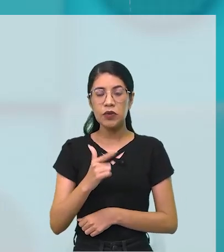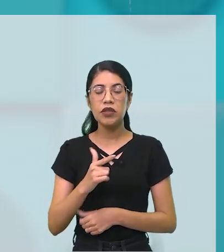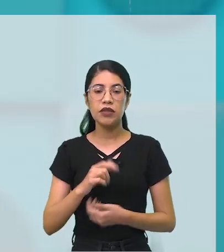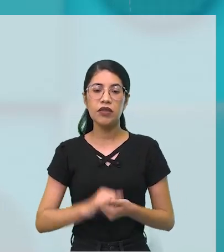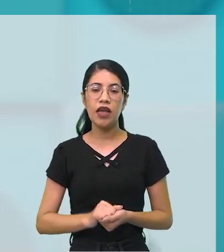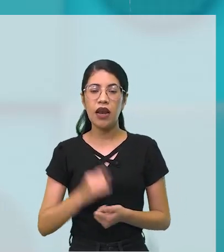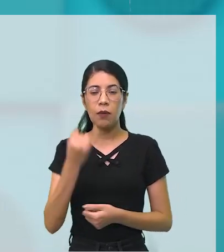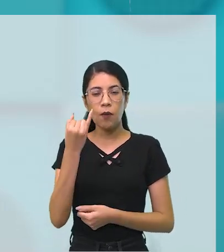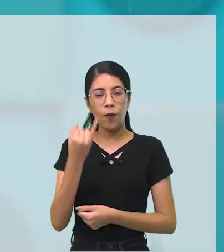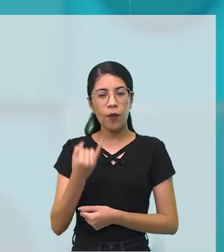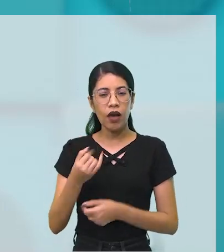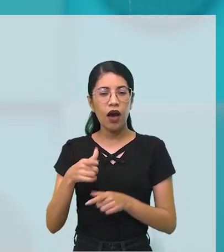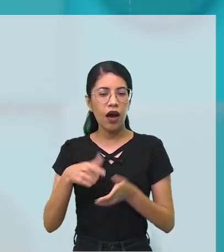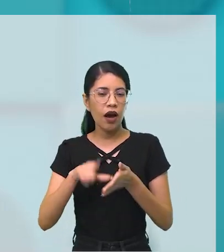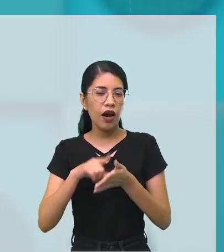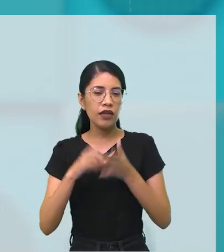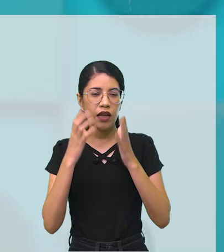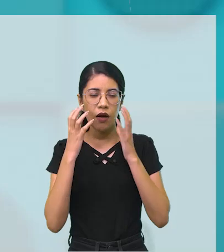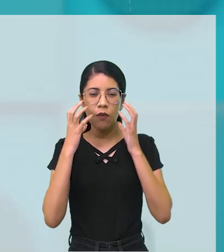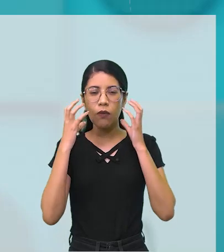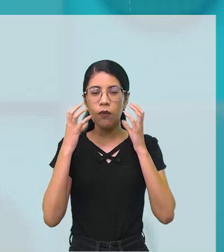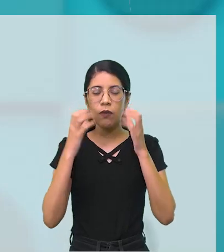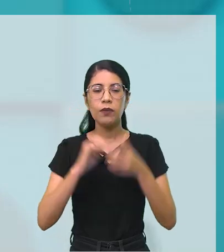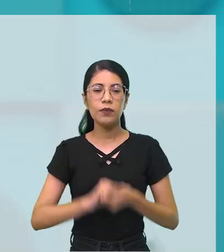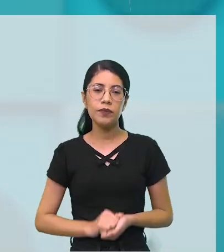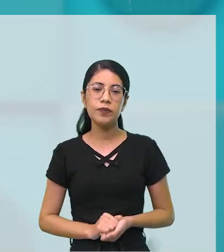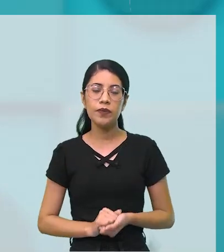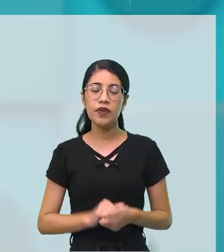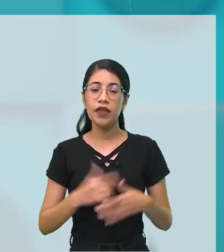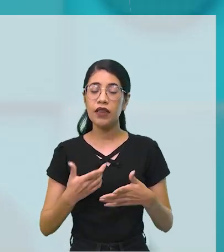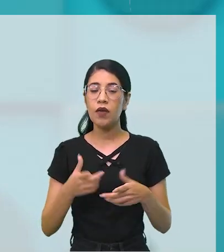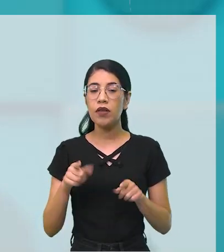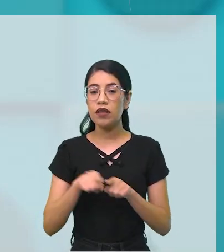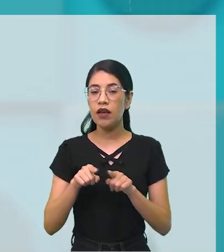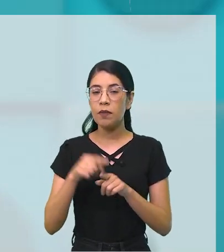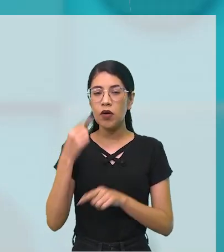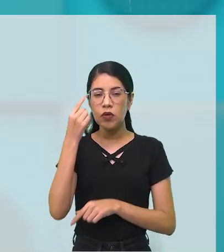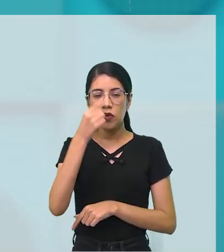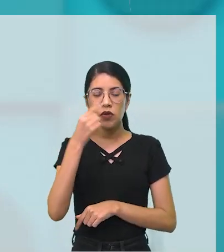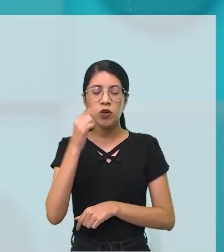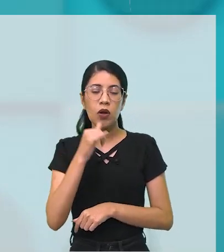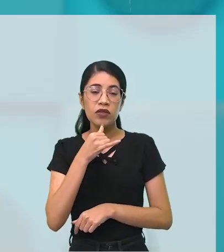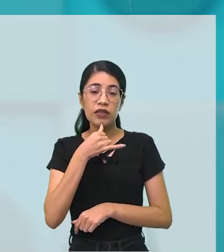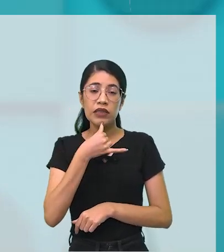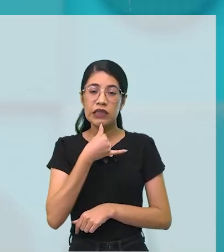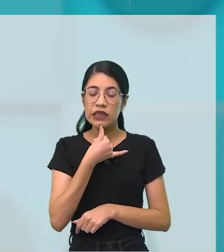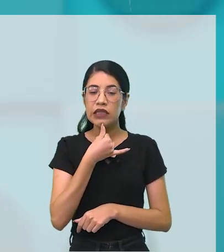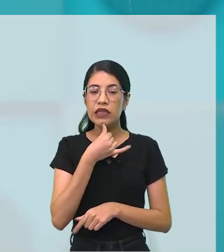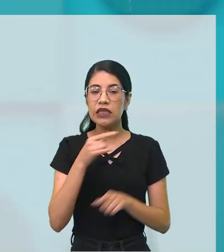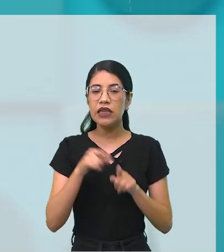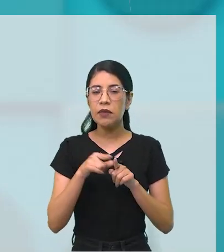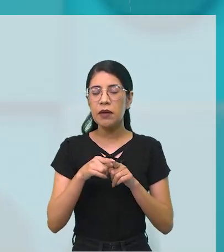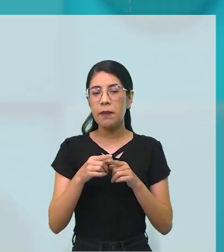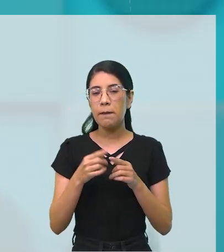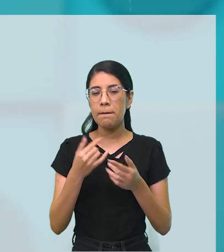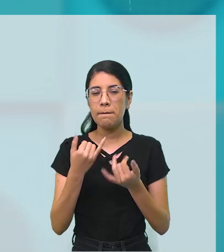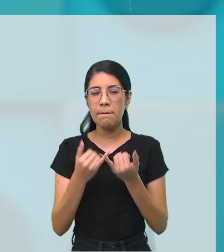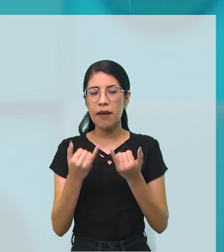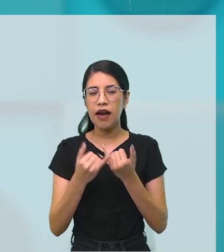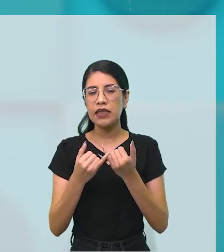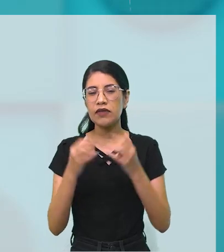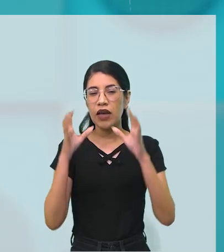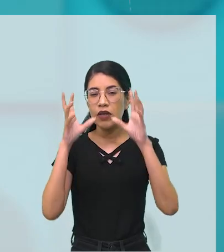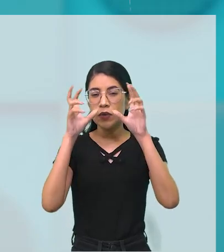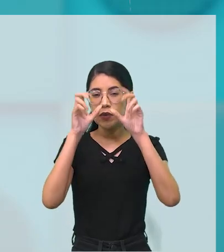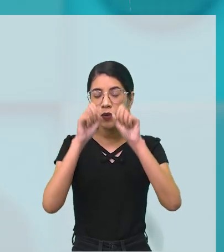carne, como a gente diz assim, eu tinha mais colágeno, né? Nesses olhos tão vazios, porque os olhos vão ficando parece que mais fundo, né?